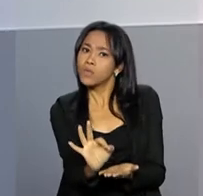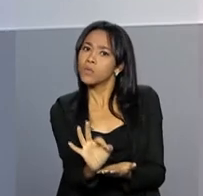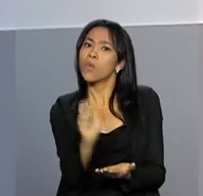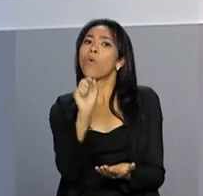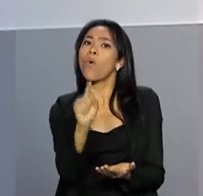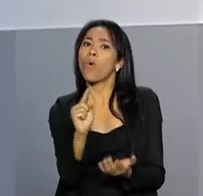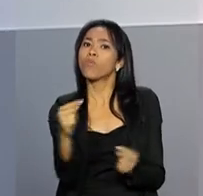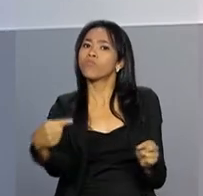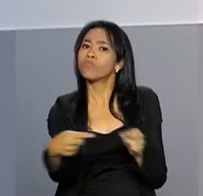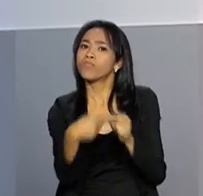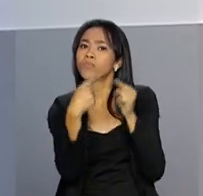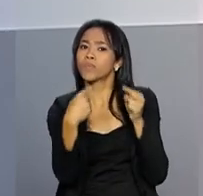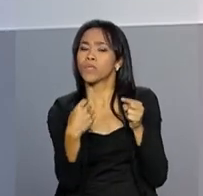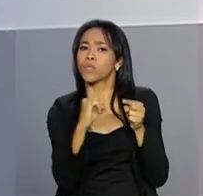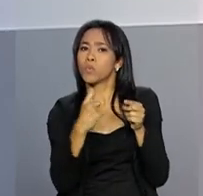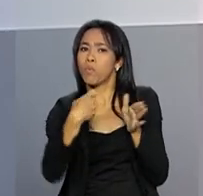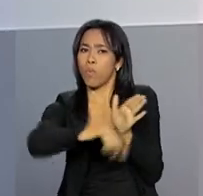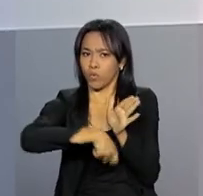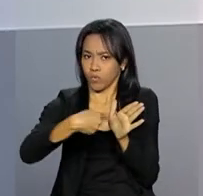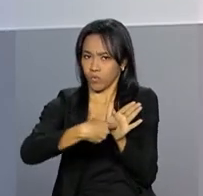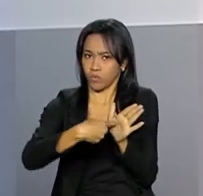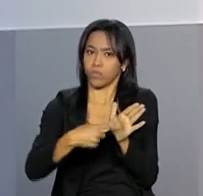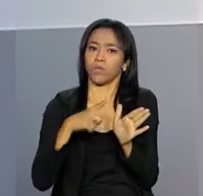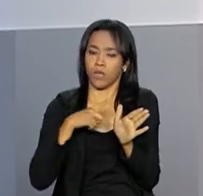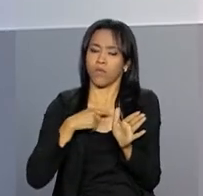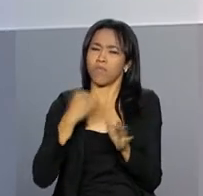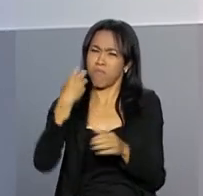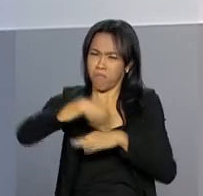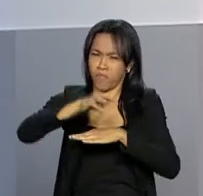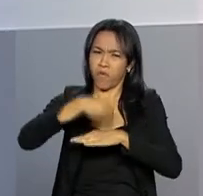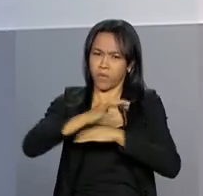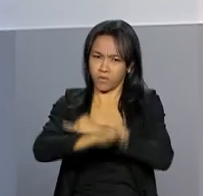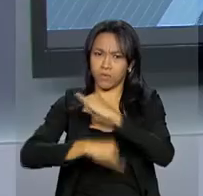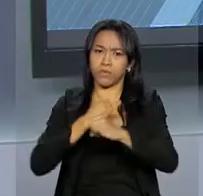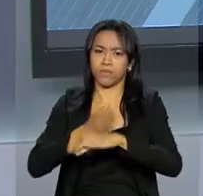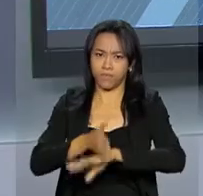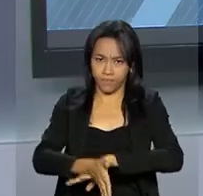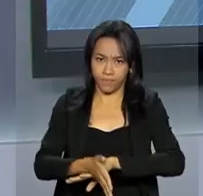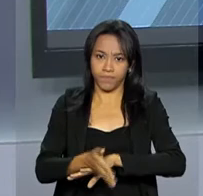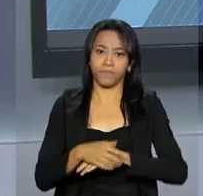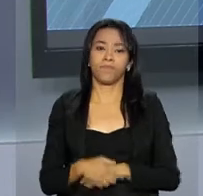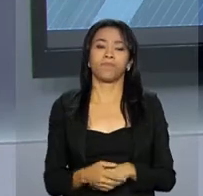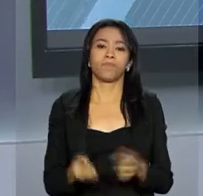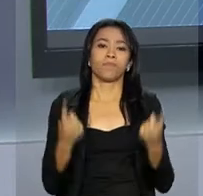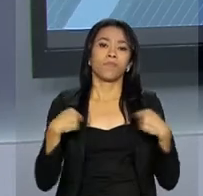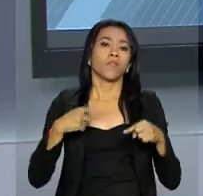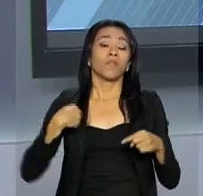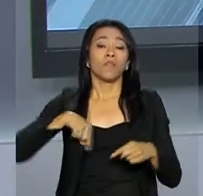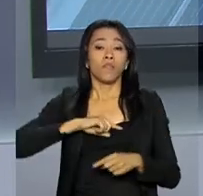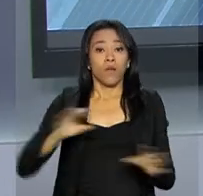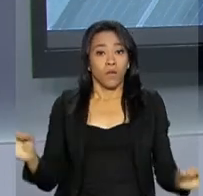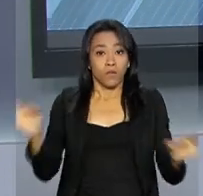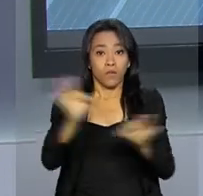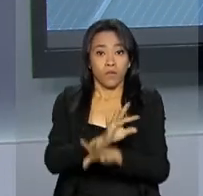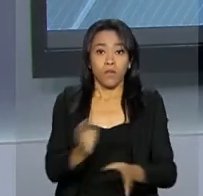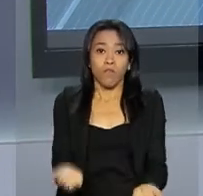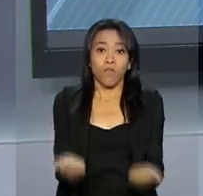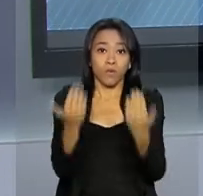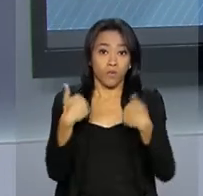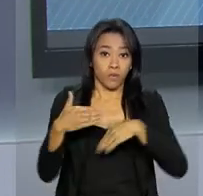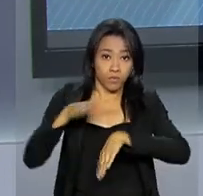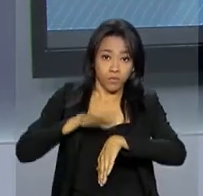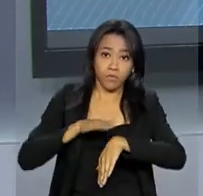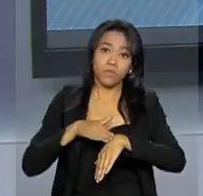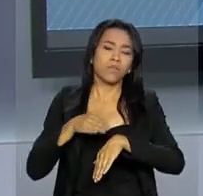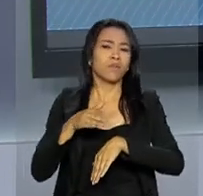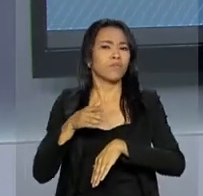imposto devido mais informações no site da receita e nós ficamos por aqui voltamos com o repórter